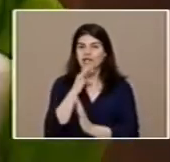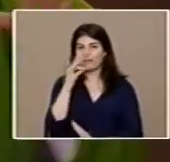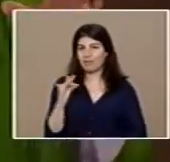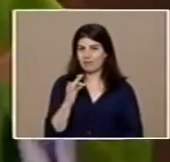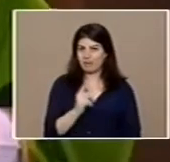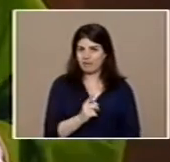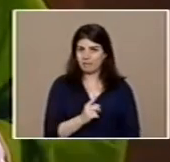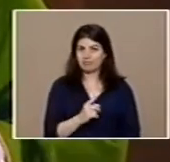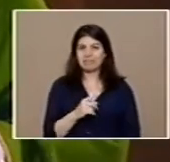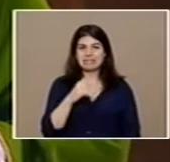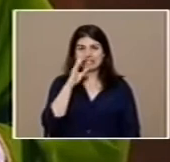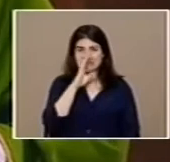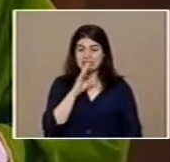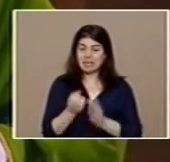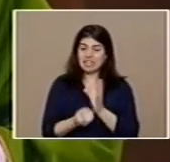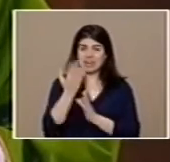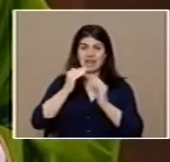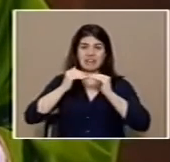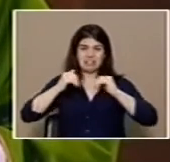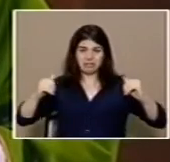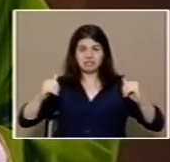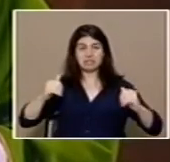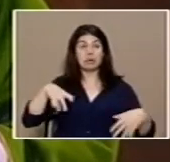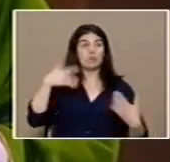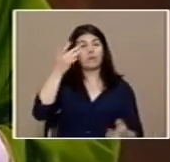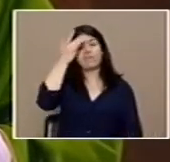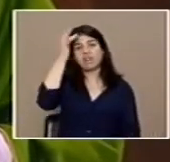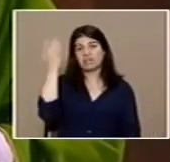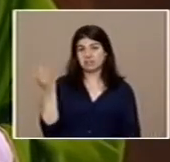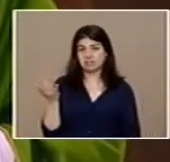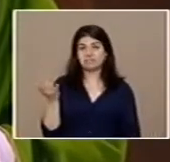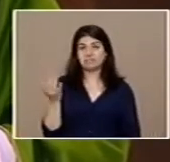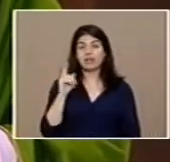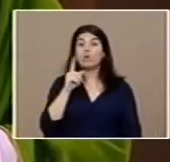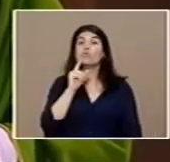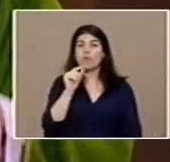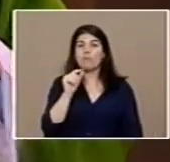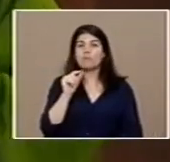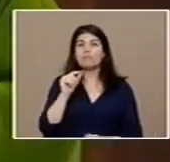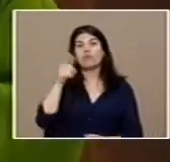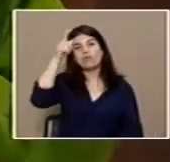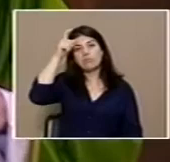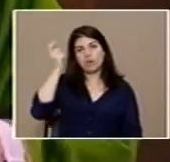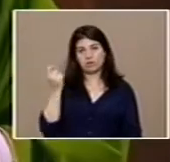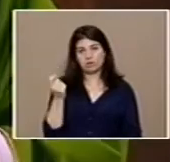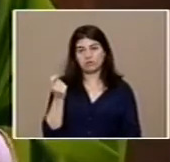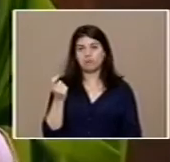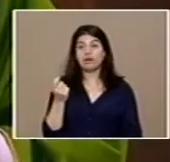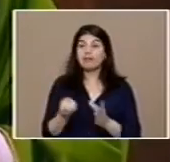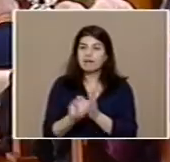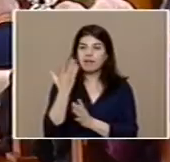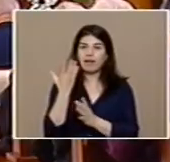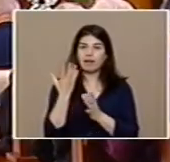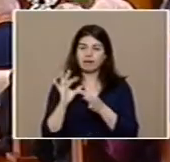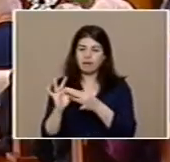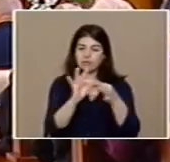criar divisão é a coisa mais fácil aliás divisão é o nome do mal do demônio é criado com milhão criar